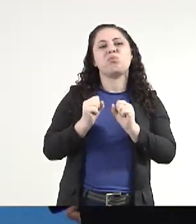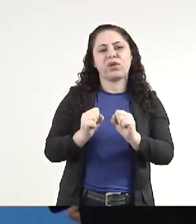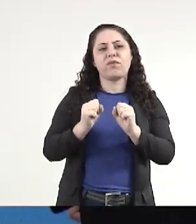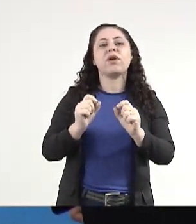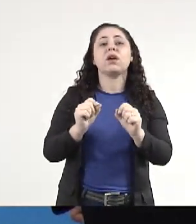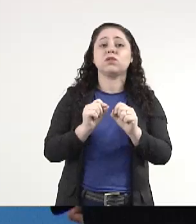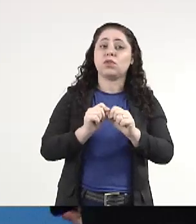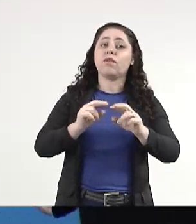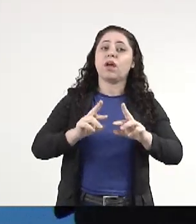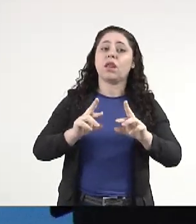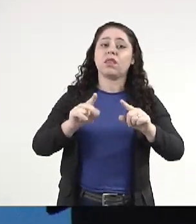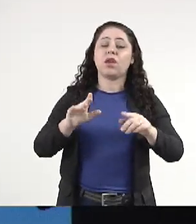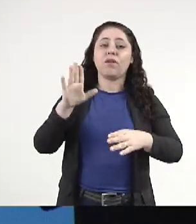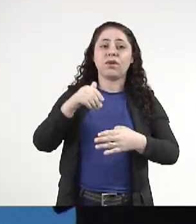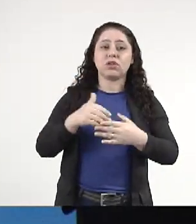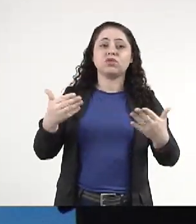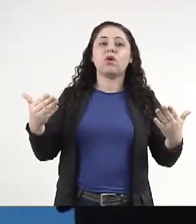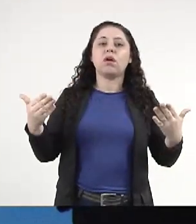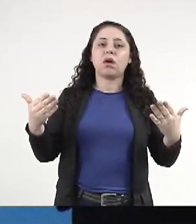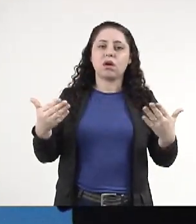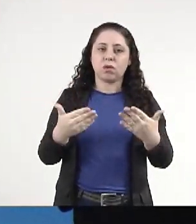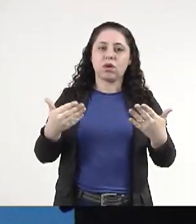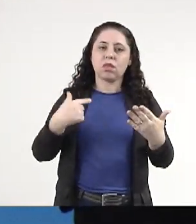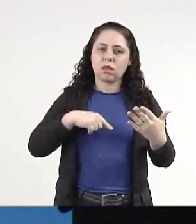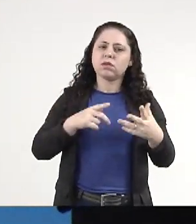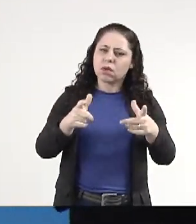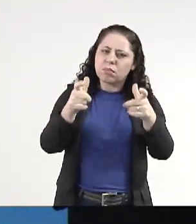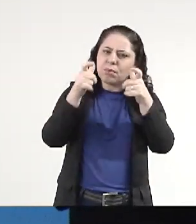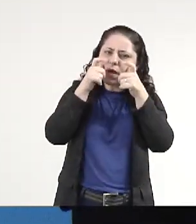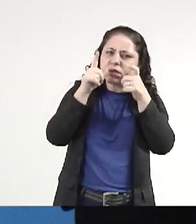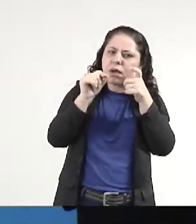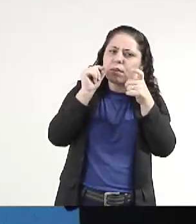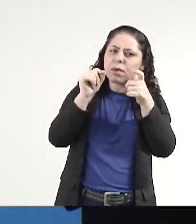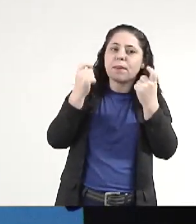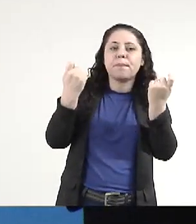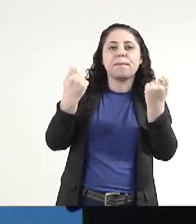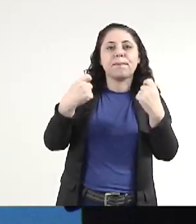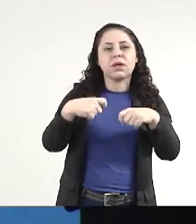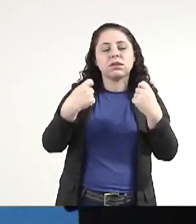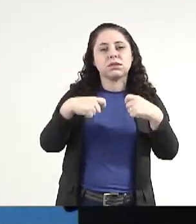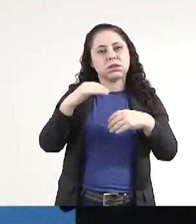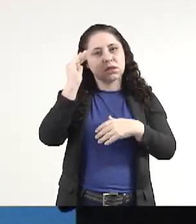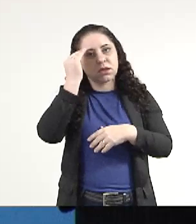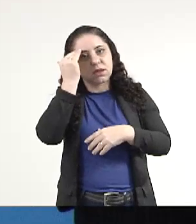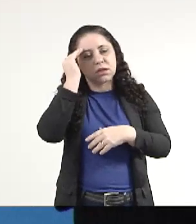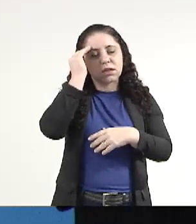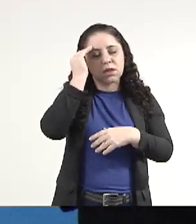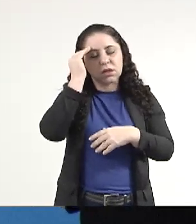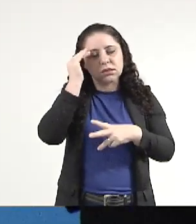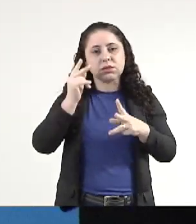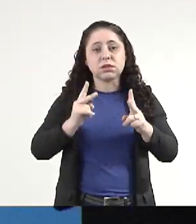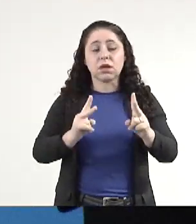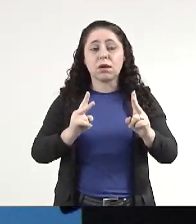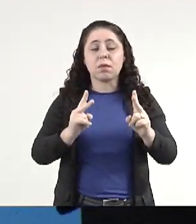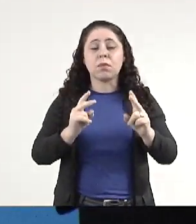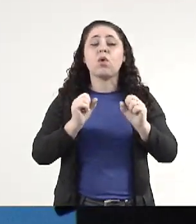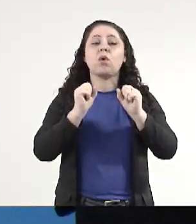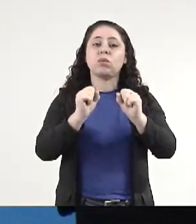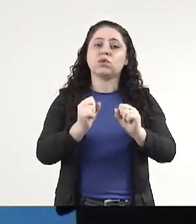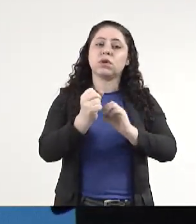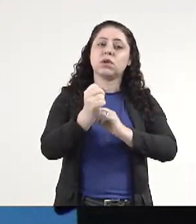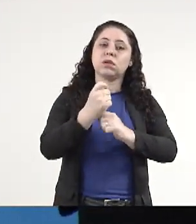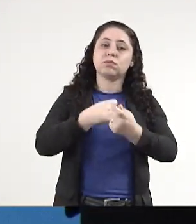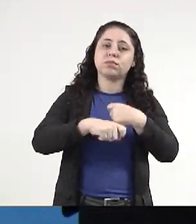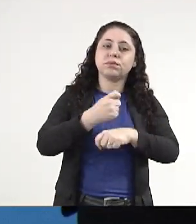muita diferença nessas eleições. A gente percebe isso e a gente precisa compreender, como sempre, o poder